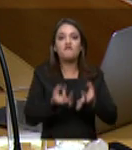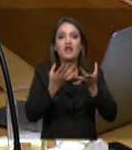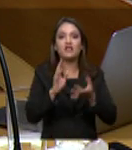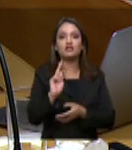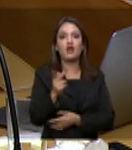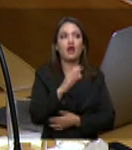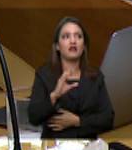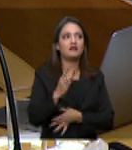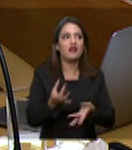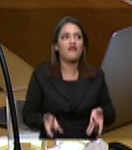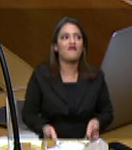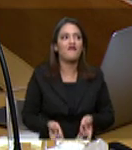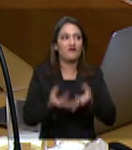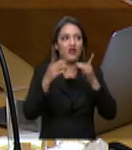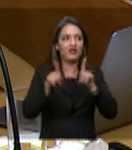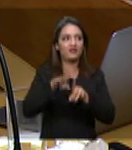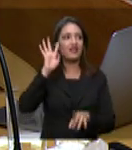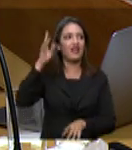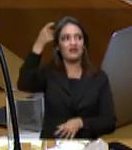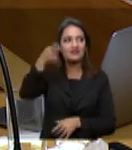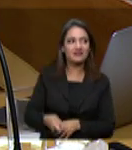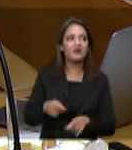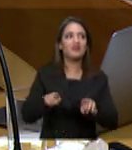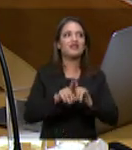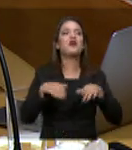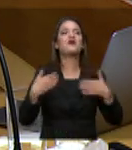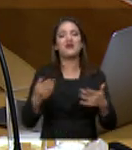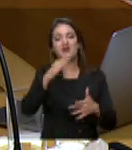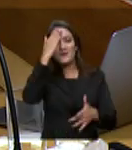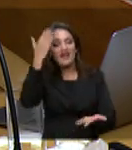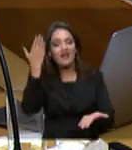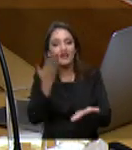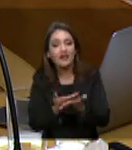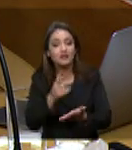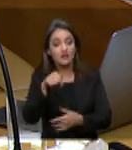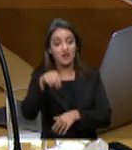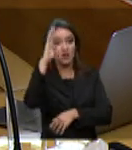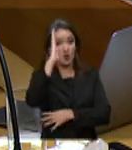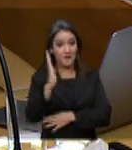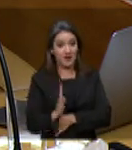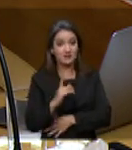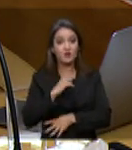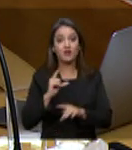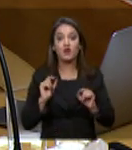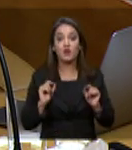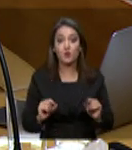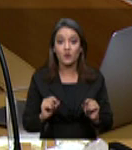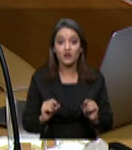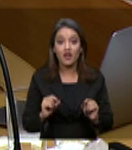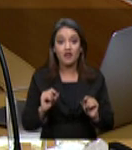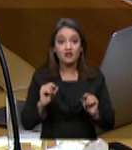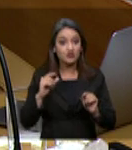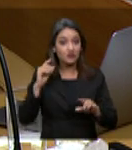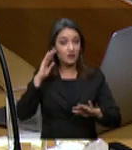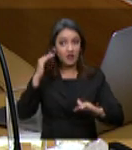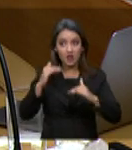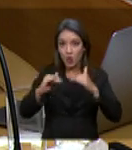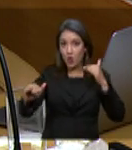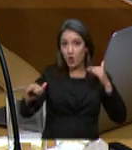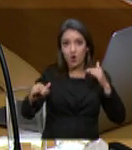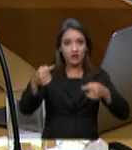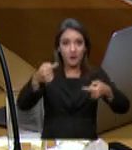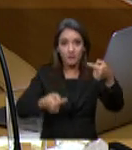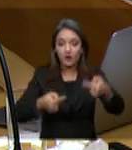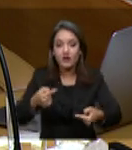vende sentença portanto é a crença que se criou no bairro no Brasil de que a discordância política